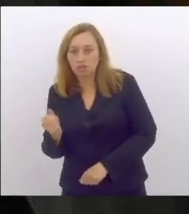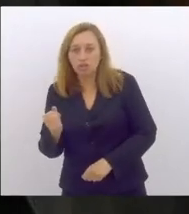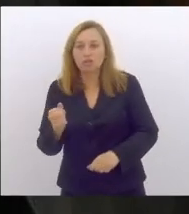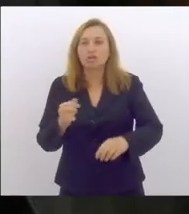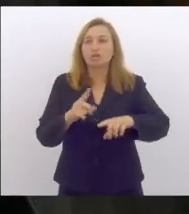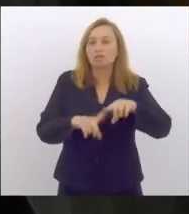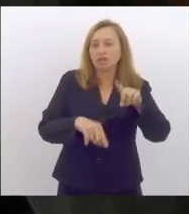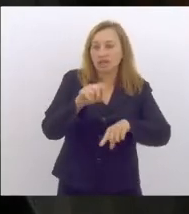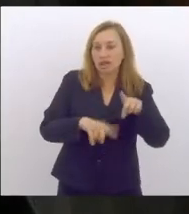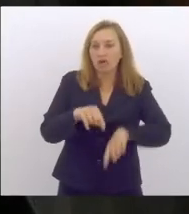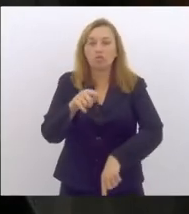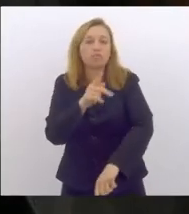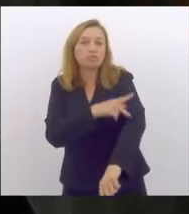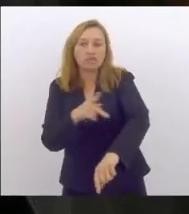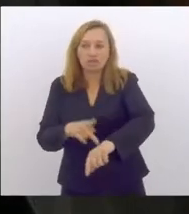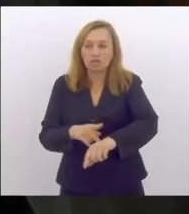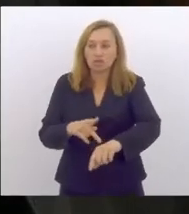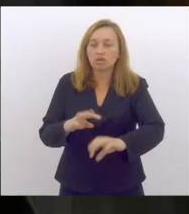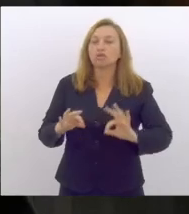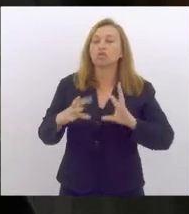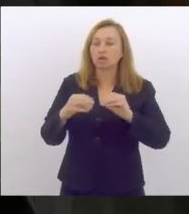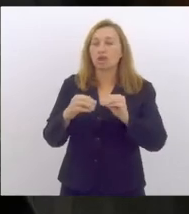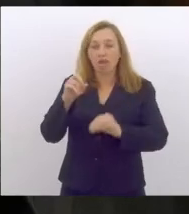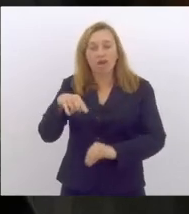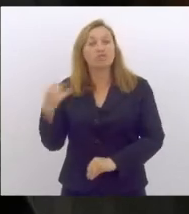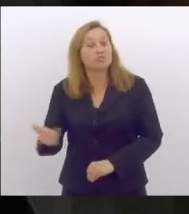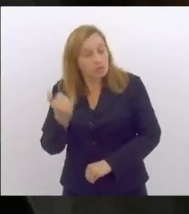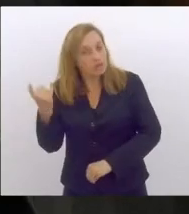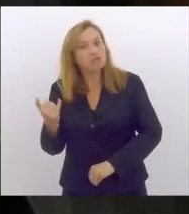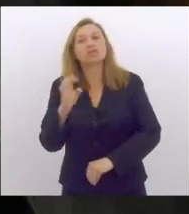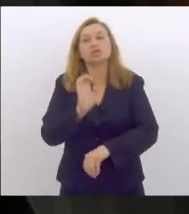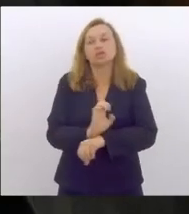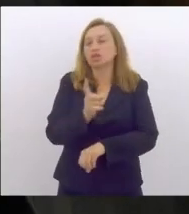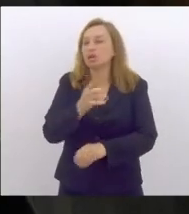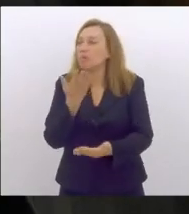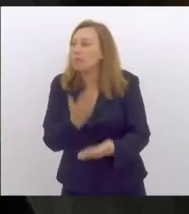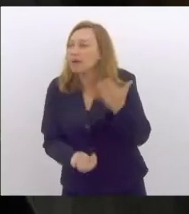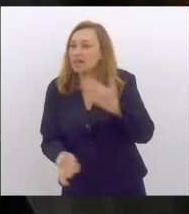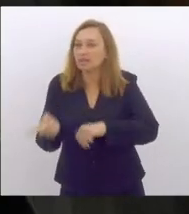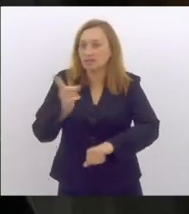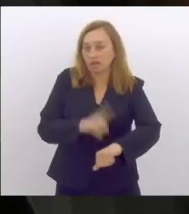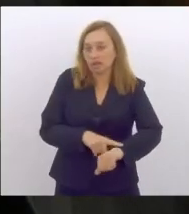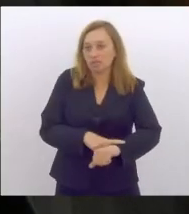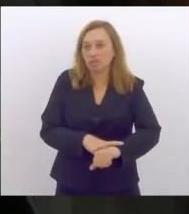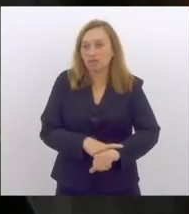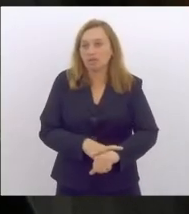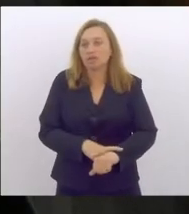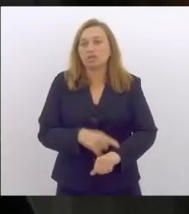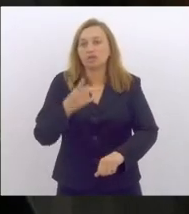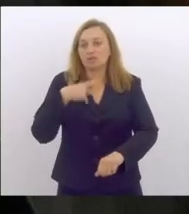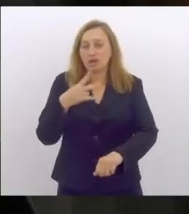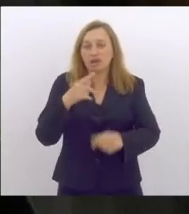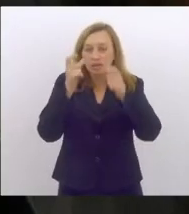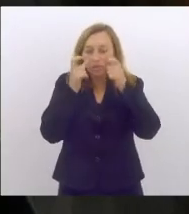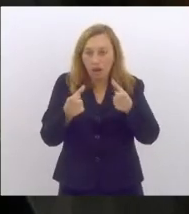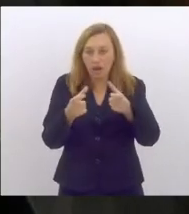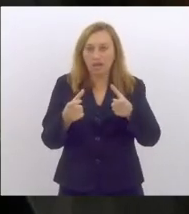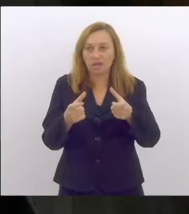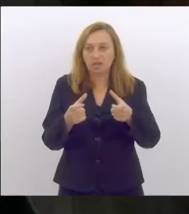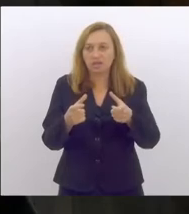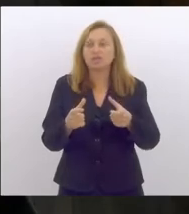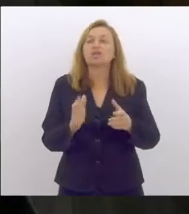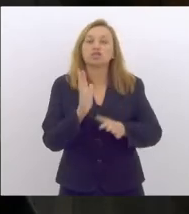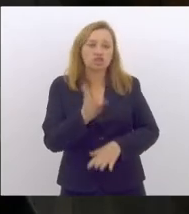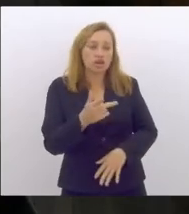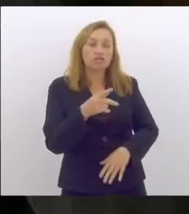pedagógico na infraestrutura física então é muito importante que o estado não perca mais tempo eu faço aqui na forma de um alerta assim